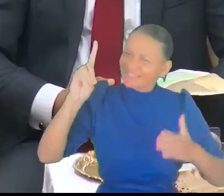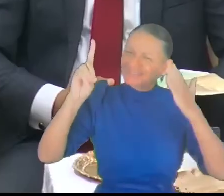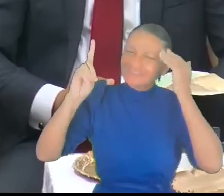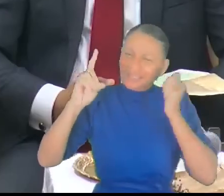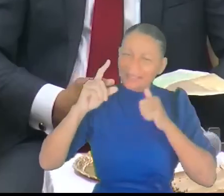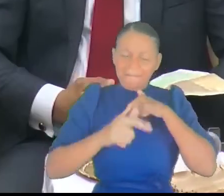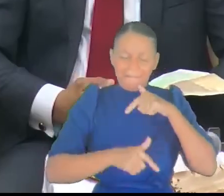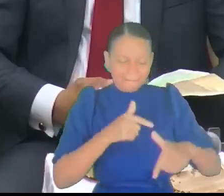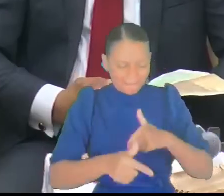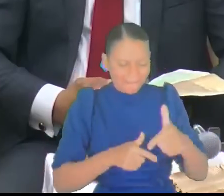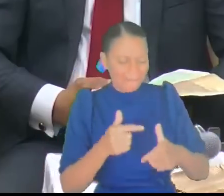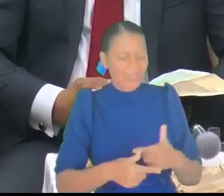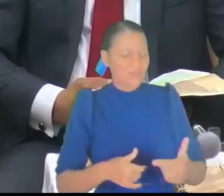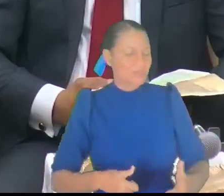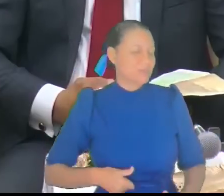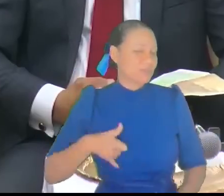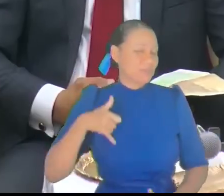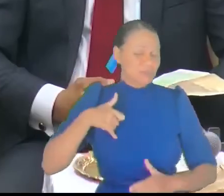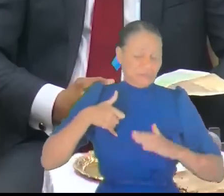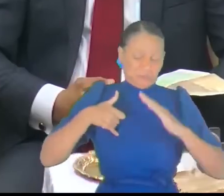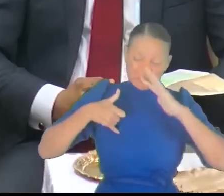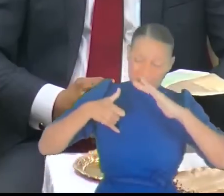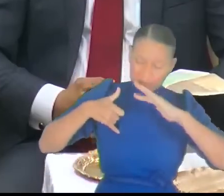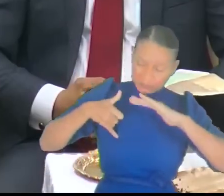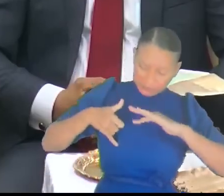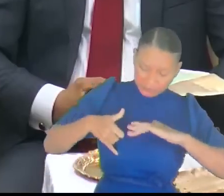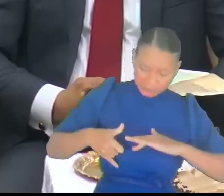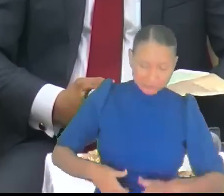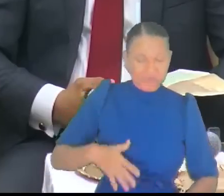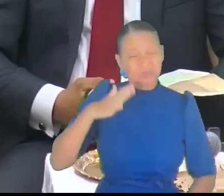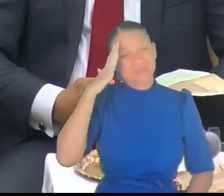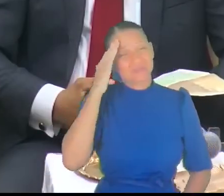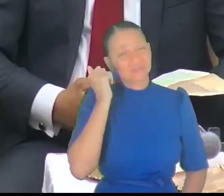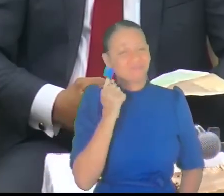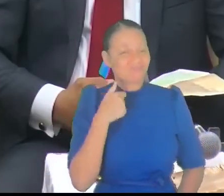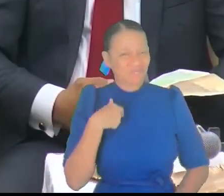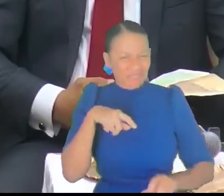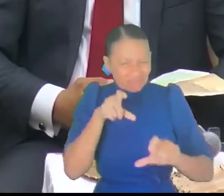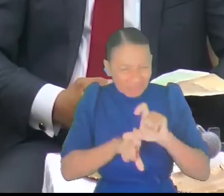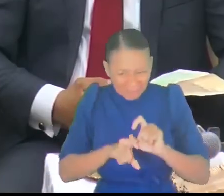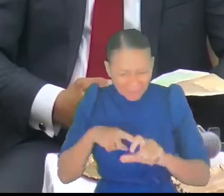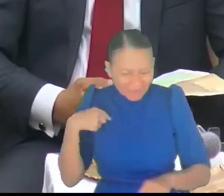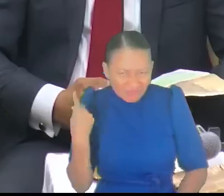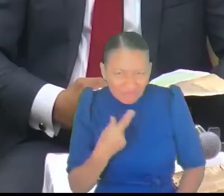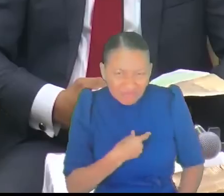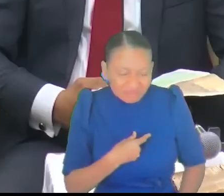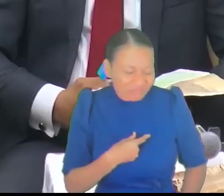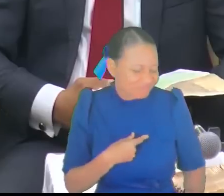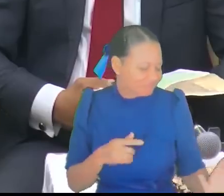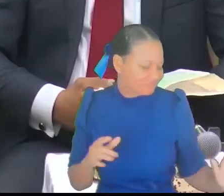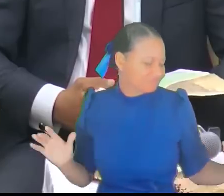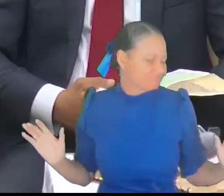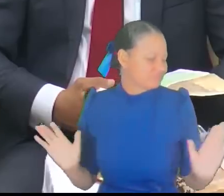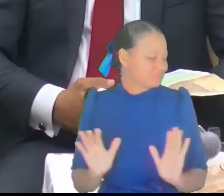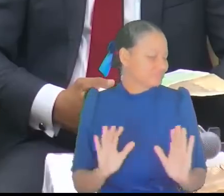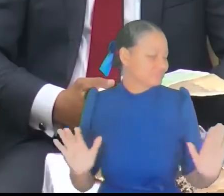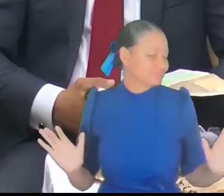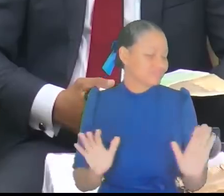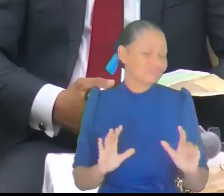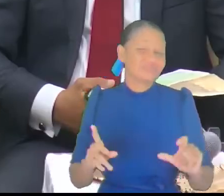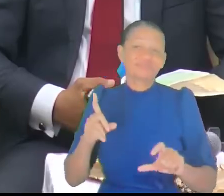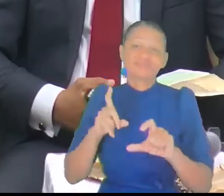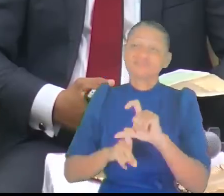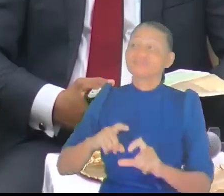quebrar o nosso orgulho. É para que nós saibamos que não depende de nós. Depende do